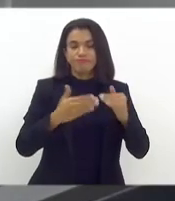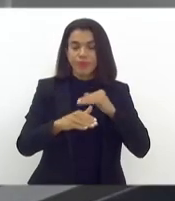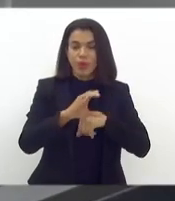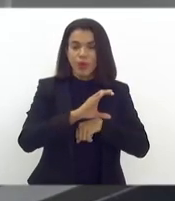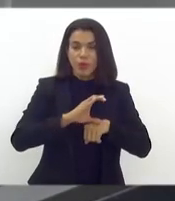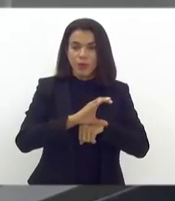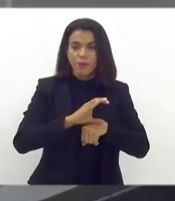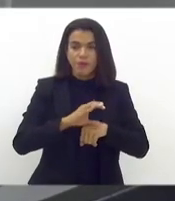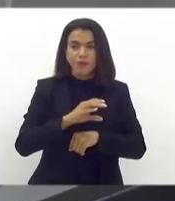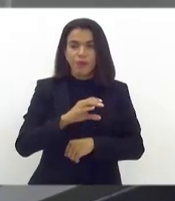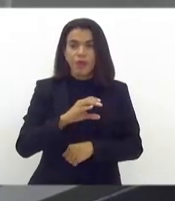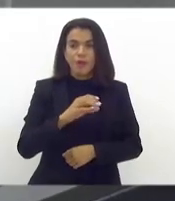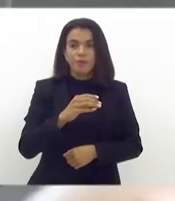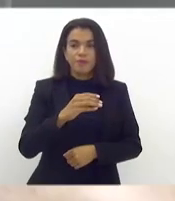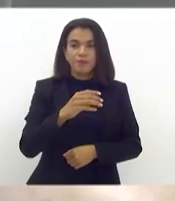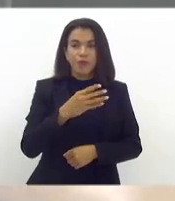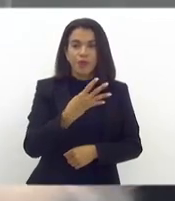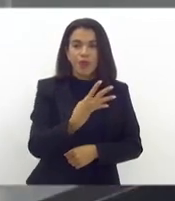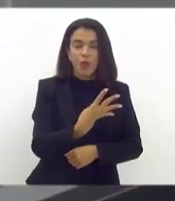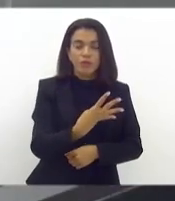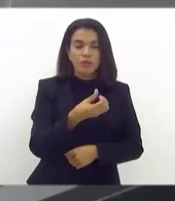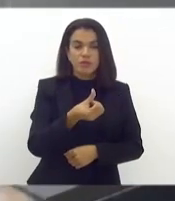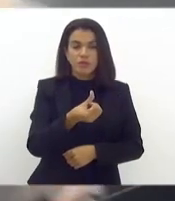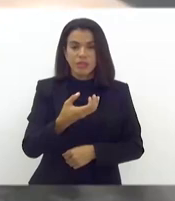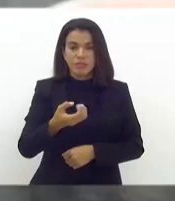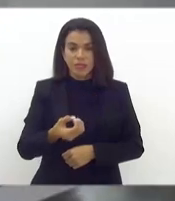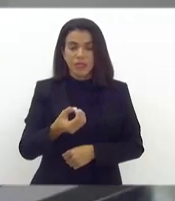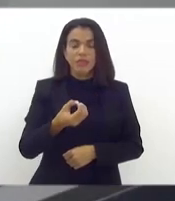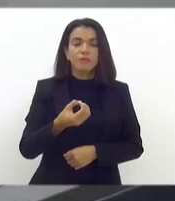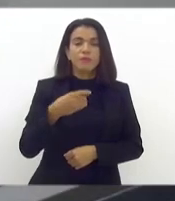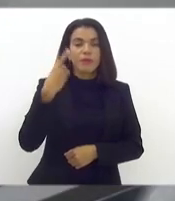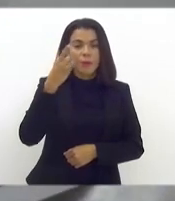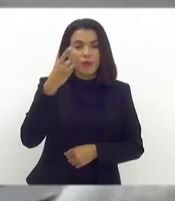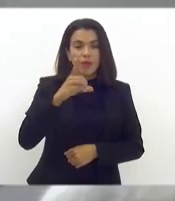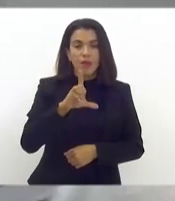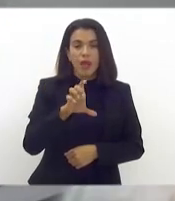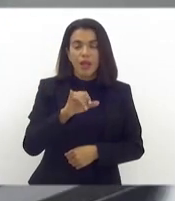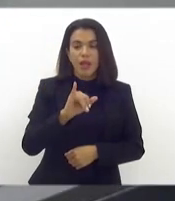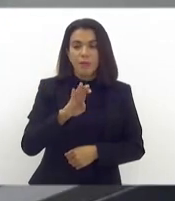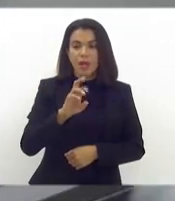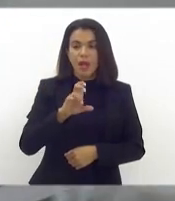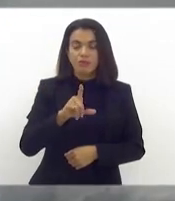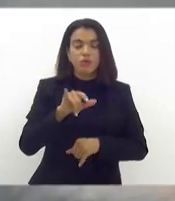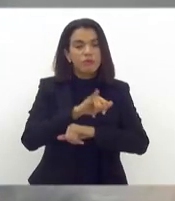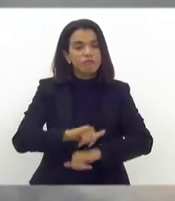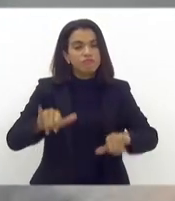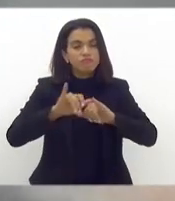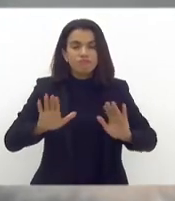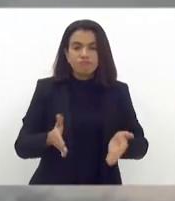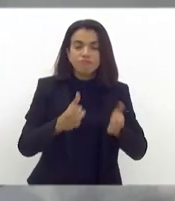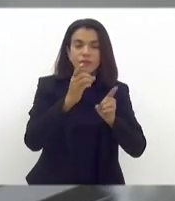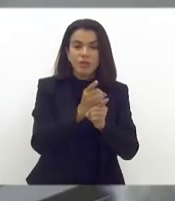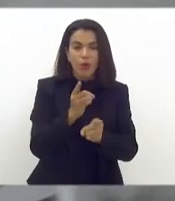quero chamar o projeto 32, que é o PL 460 de 23, de autoria do deputado Daniel Librelon, que institui a campanha de conscientização e incentivo ao